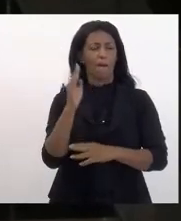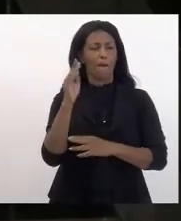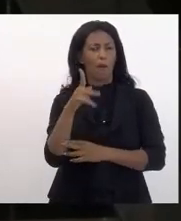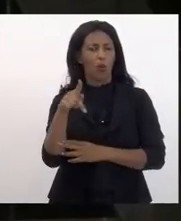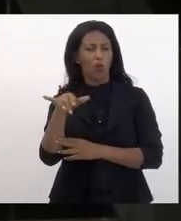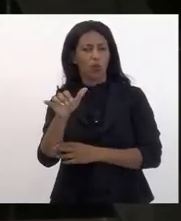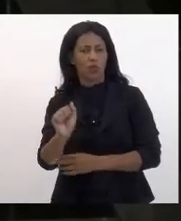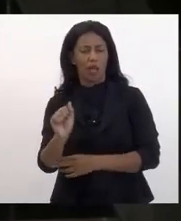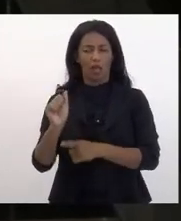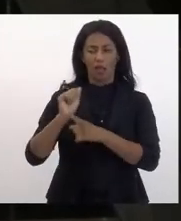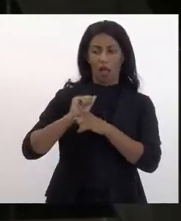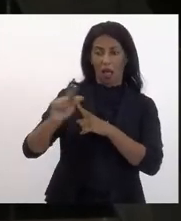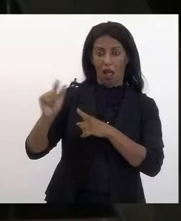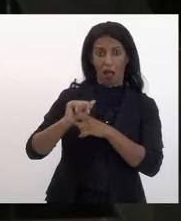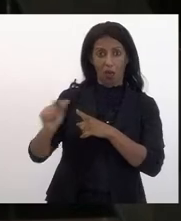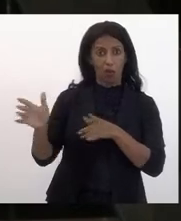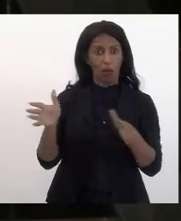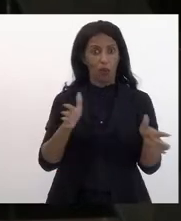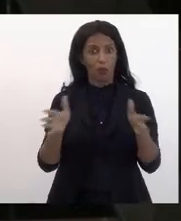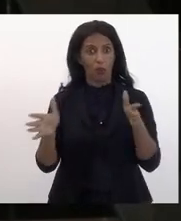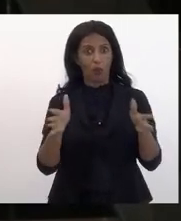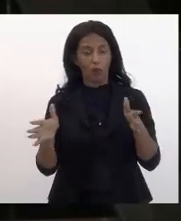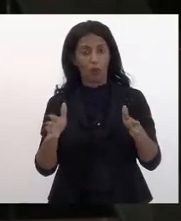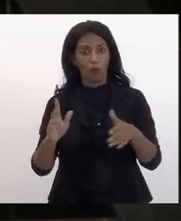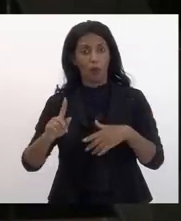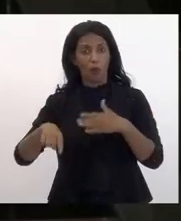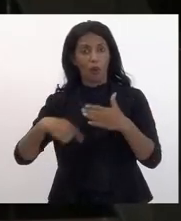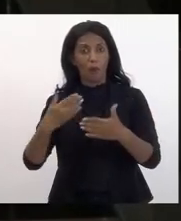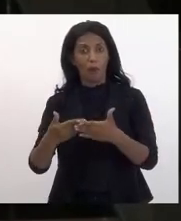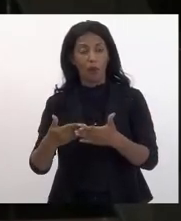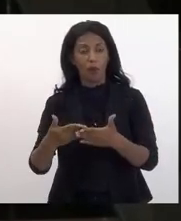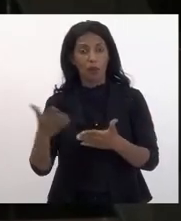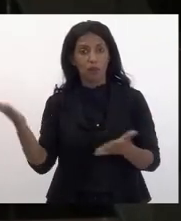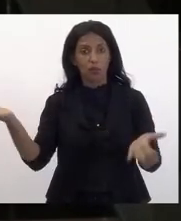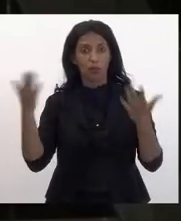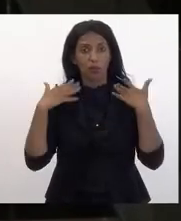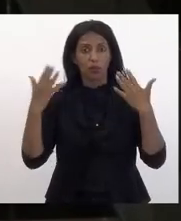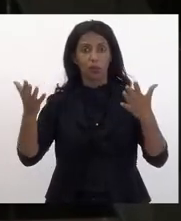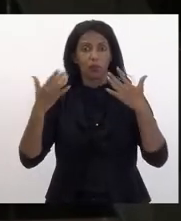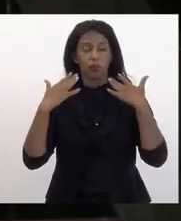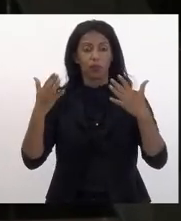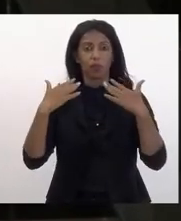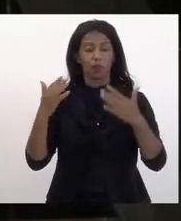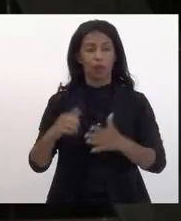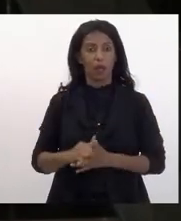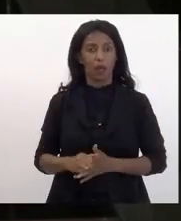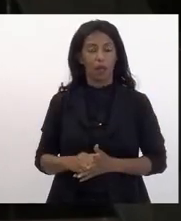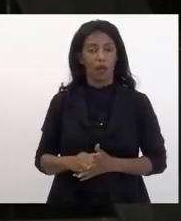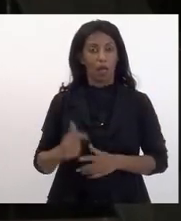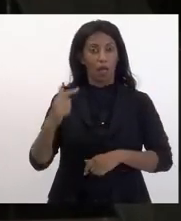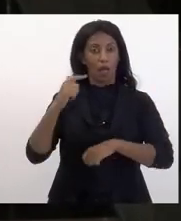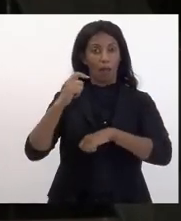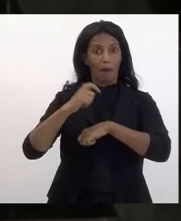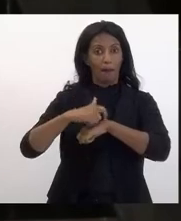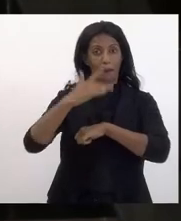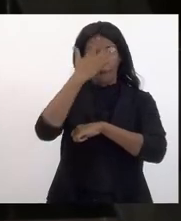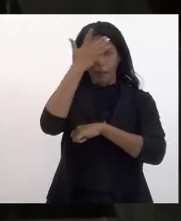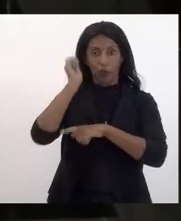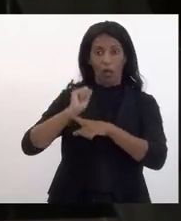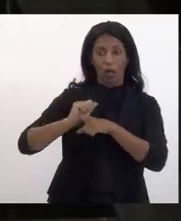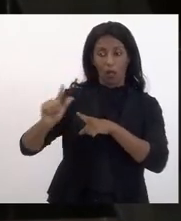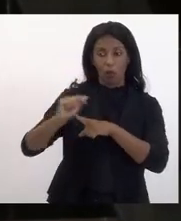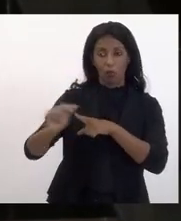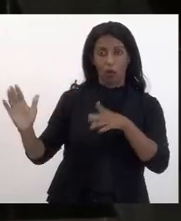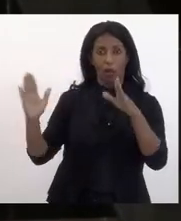pousadas e aluguel por temporada, próximo do verão. altíssima temporada, depois